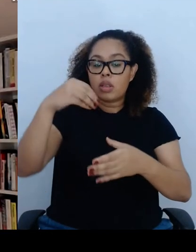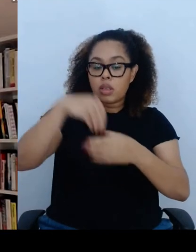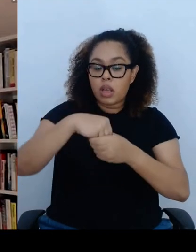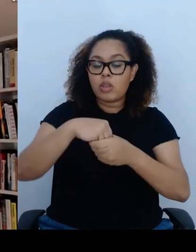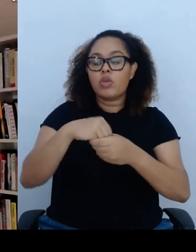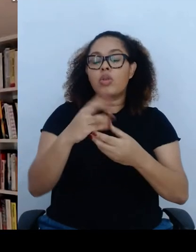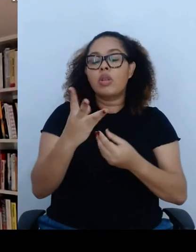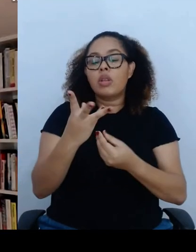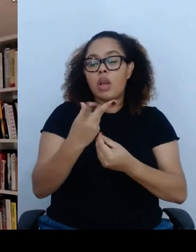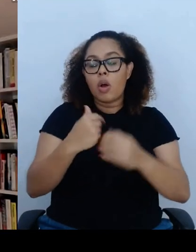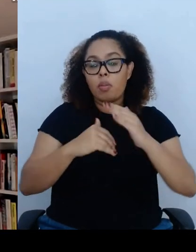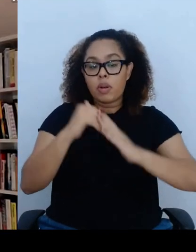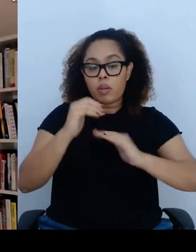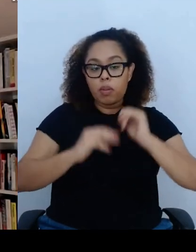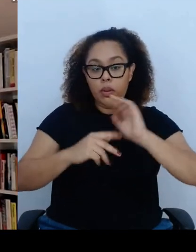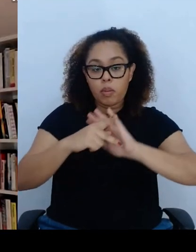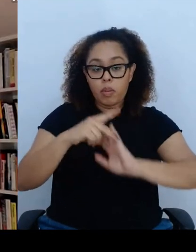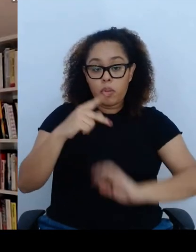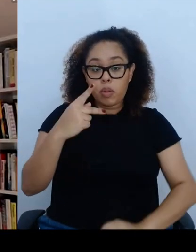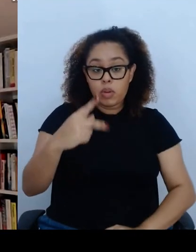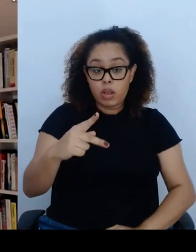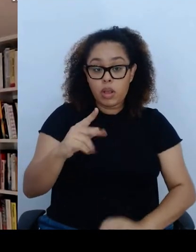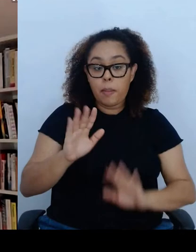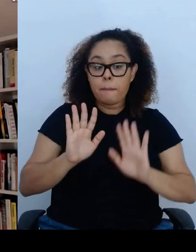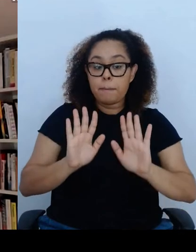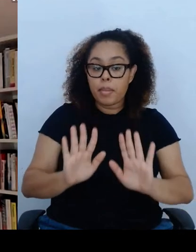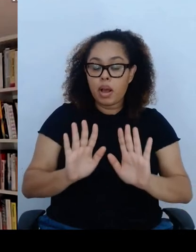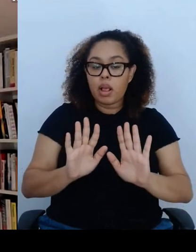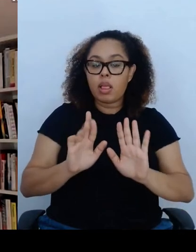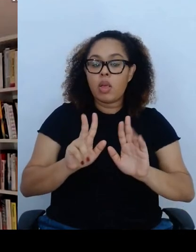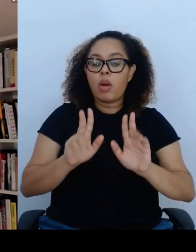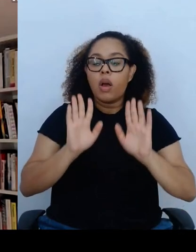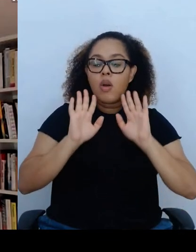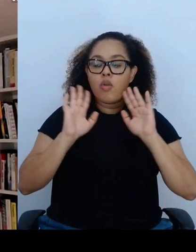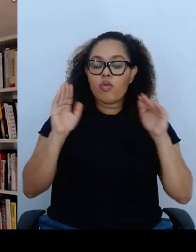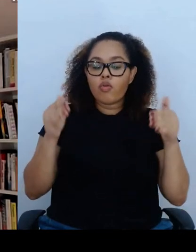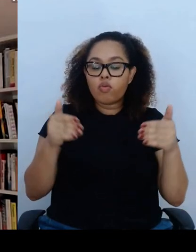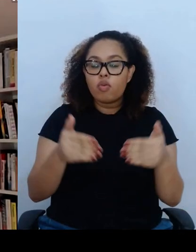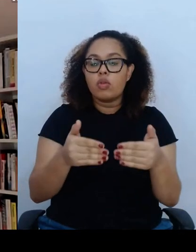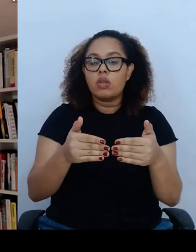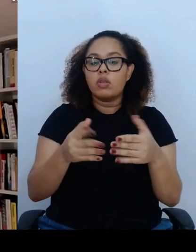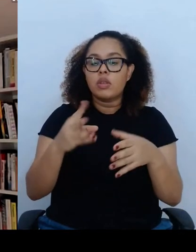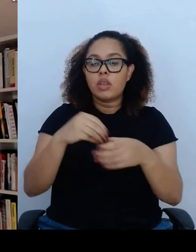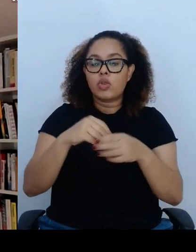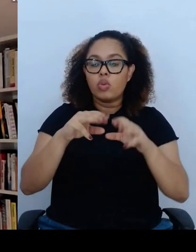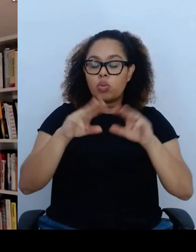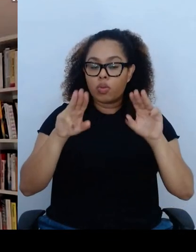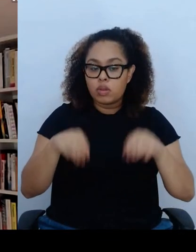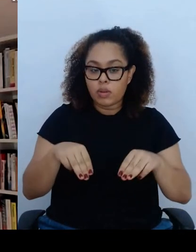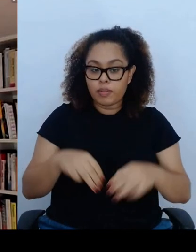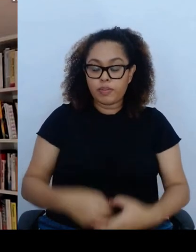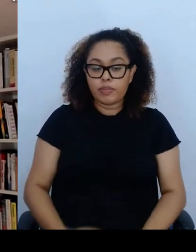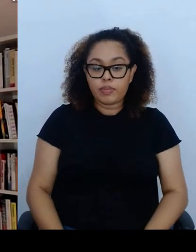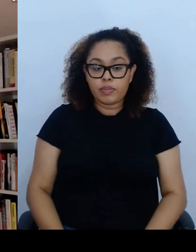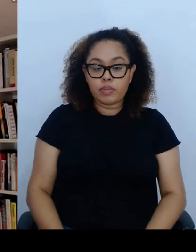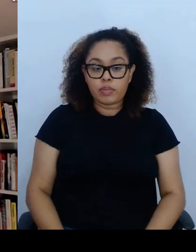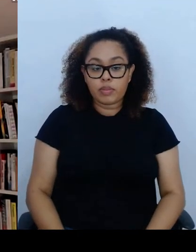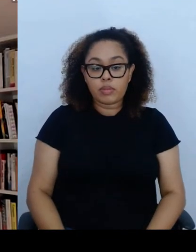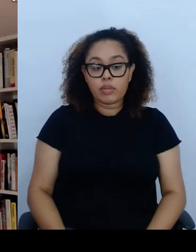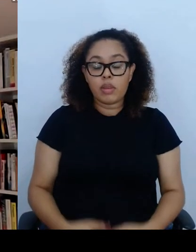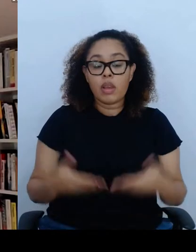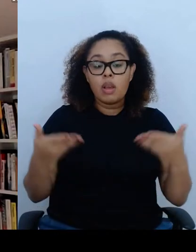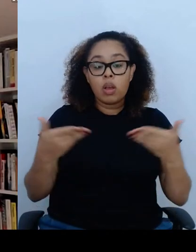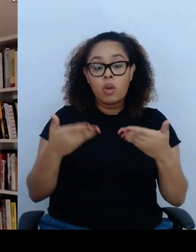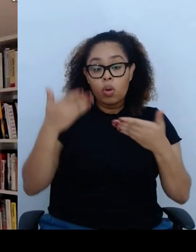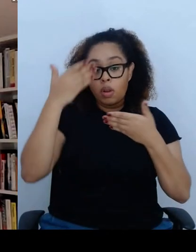nunca é tanto o grande enquadramento de uma exposição no museu bom eu queria começar agradecendo